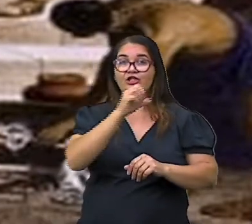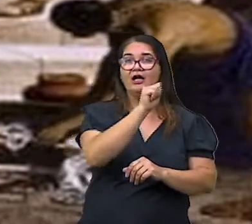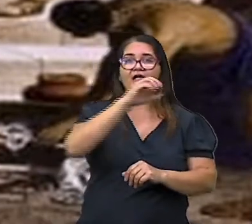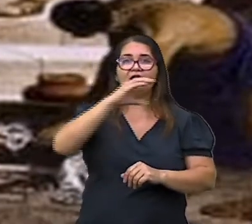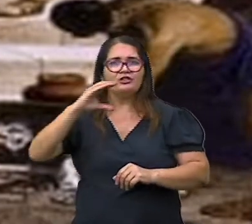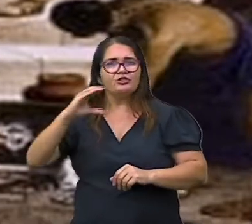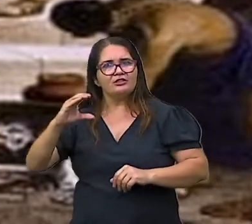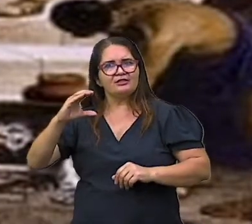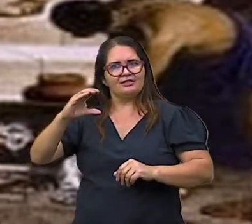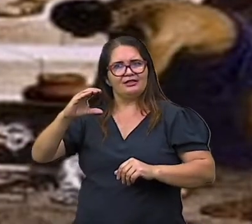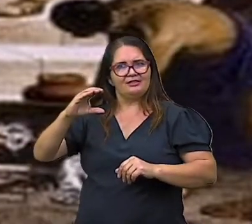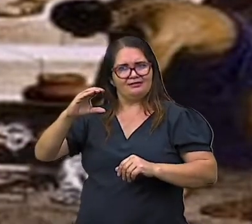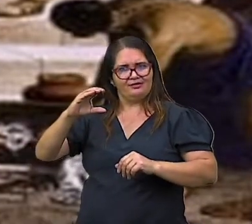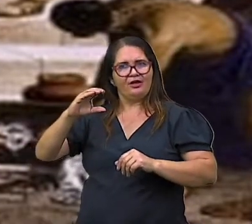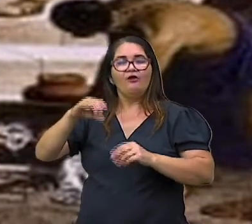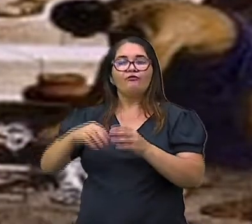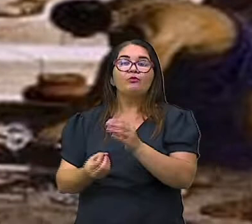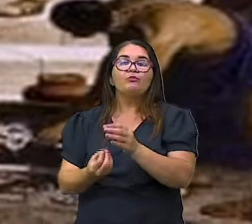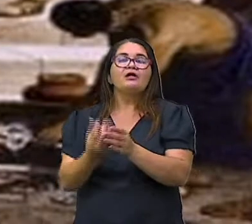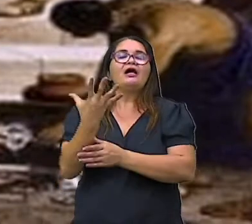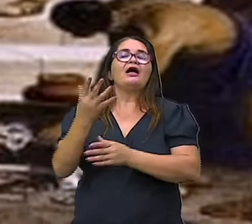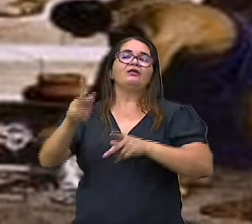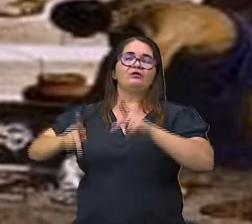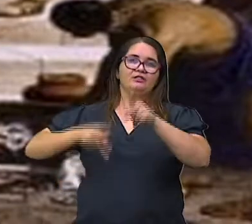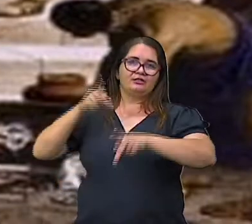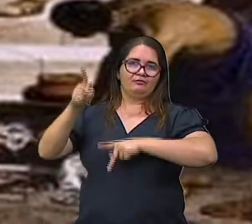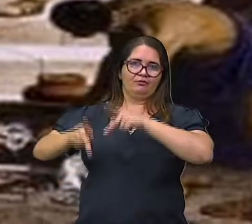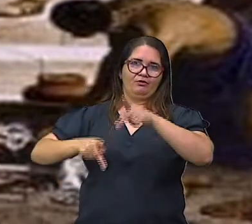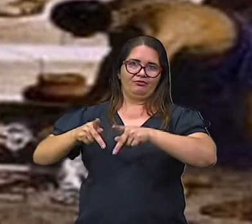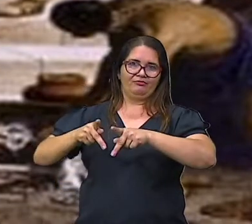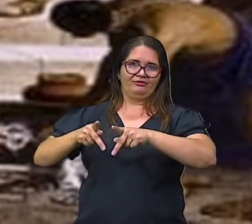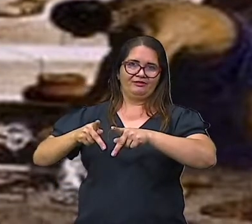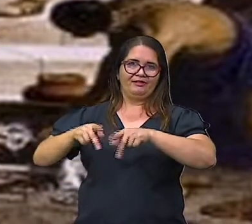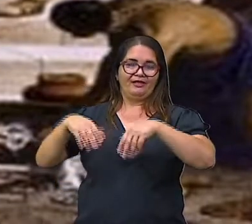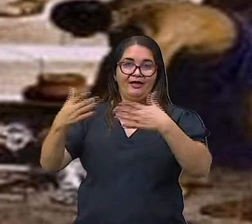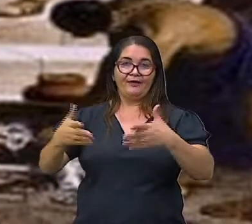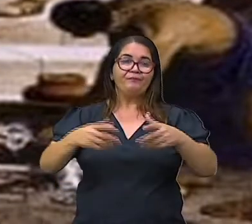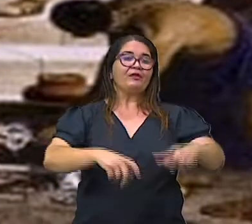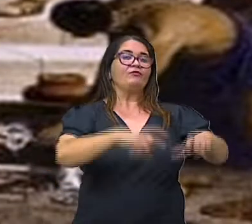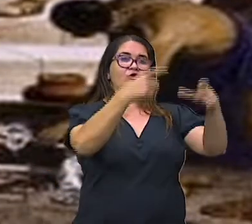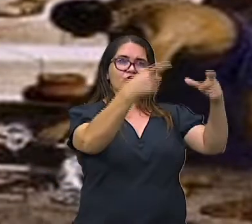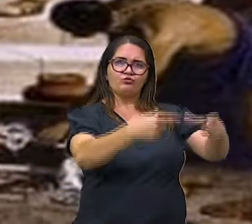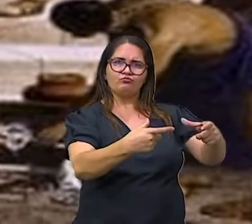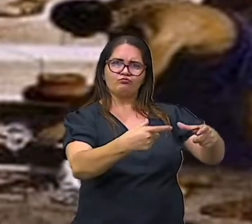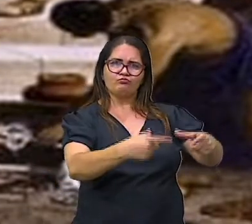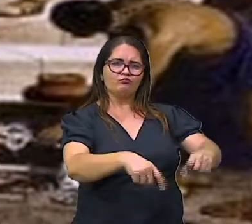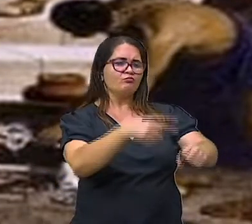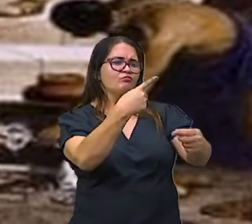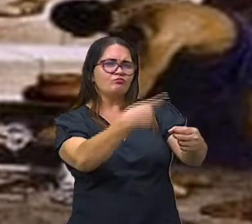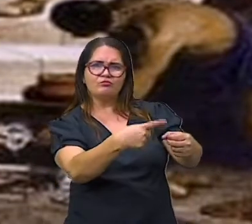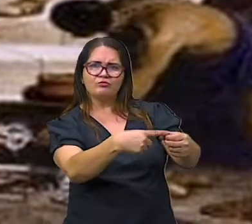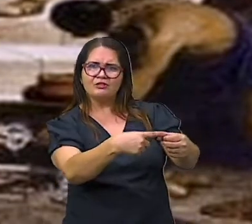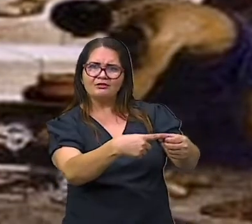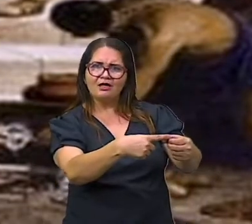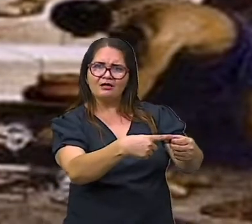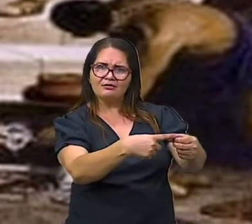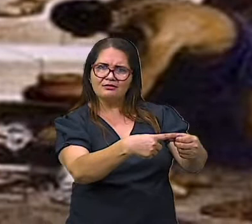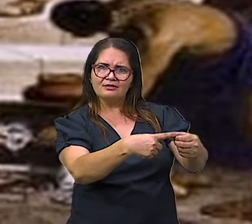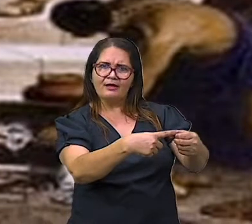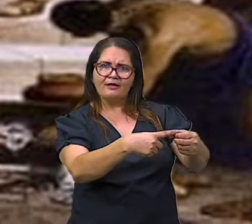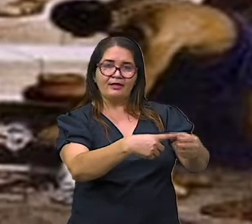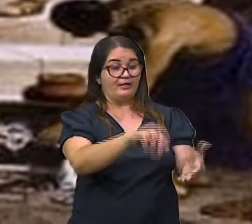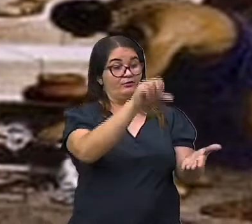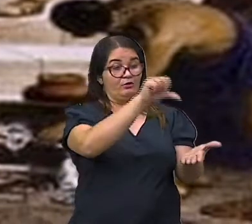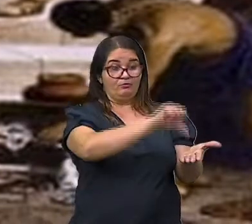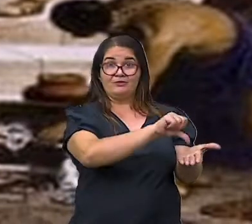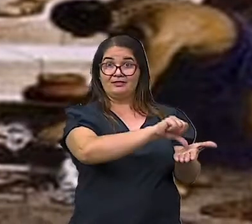por todo o território ocupado pelos gregos. Conseguiram decifrar o que é polis?